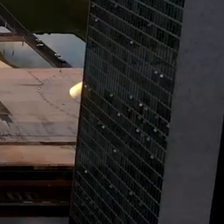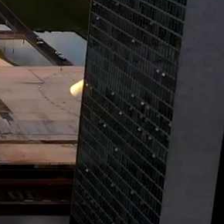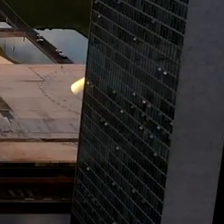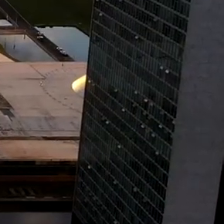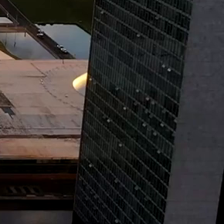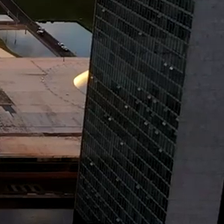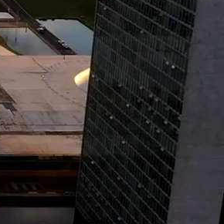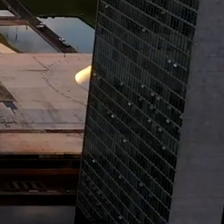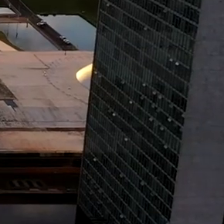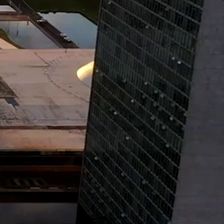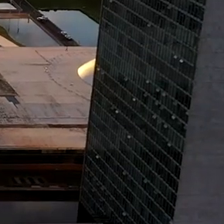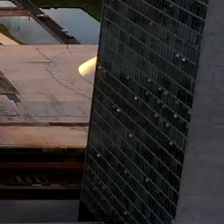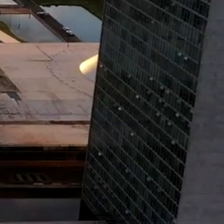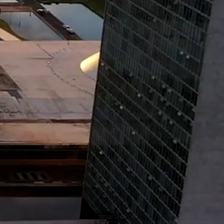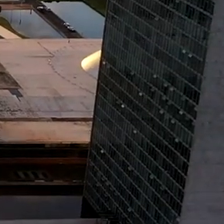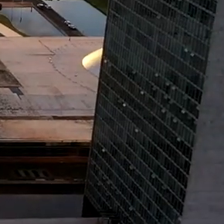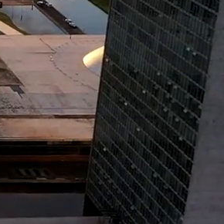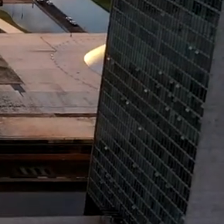Tchau.